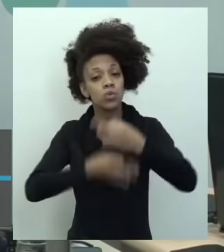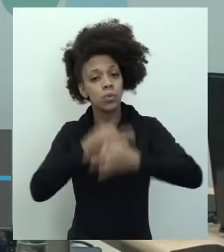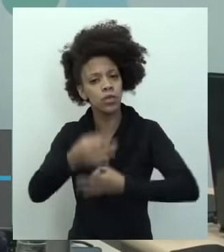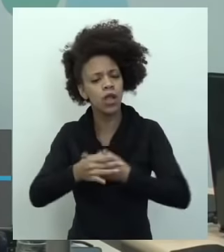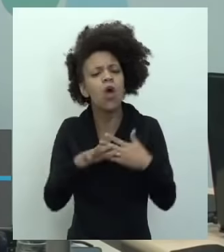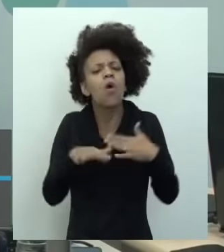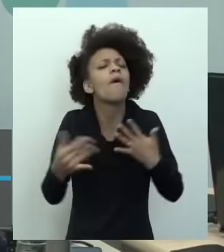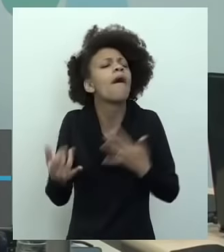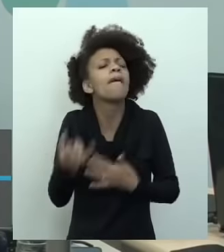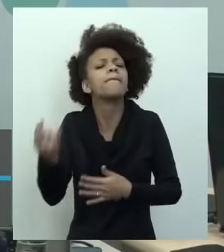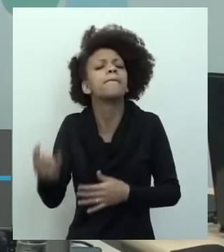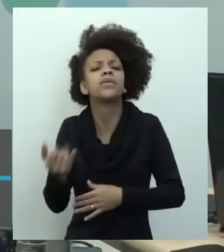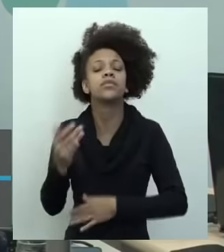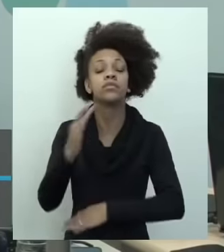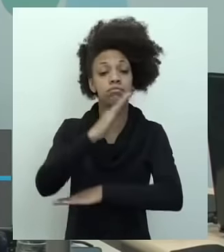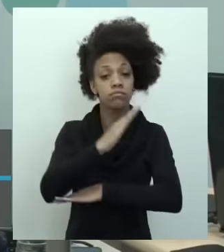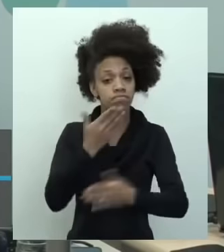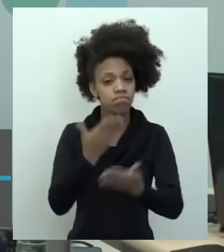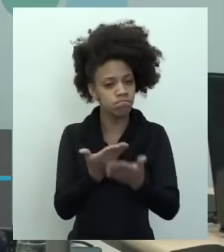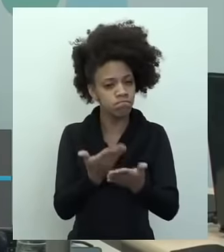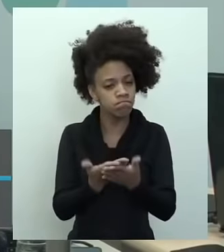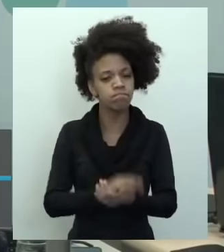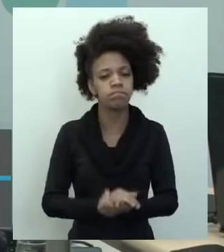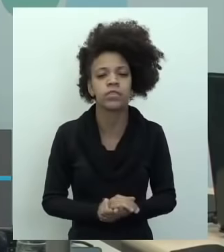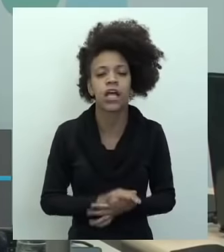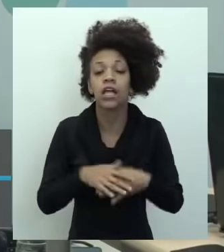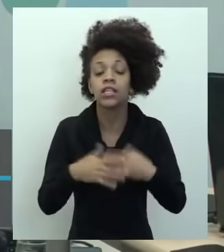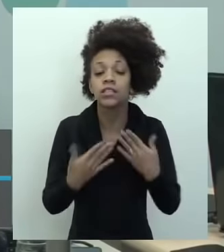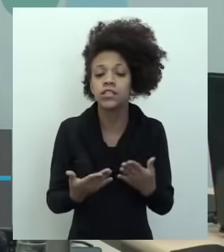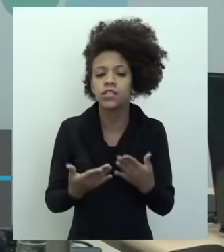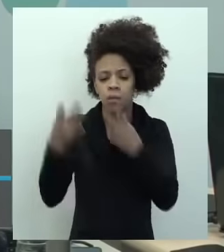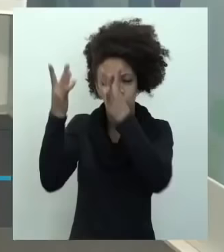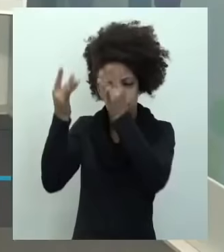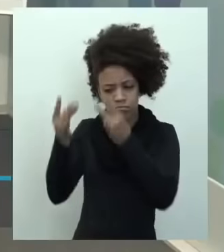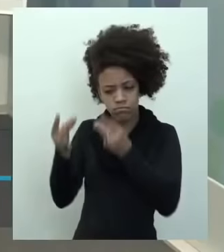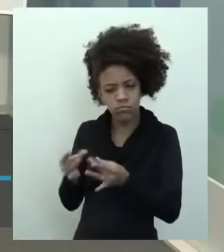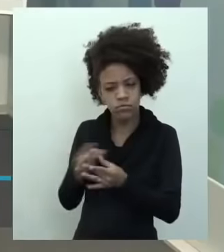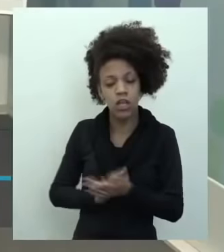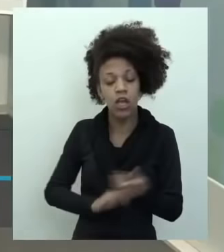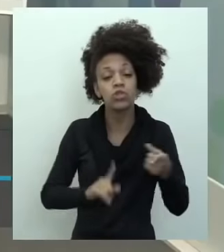estudar cartografia. Então, professora Milene, eu vou destacar aqui a resposta do